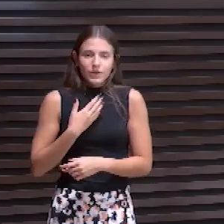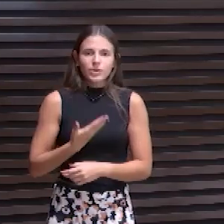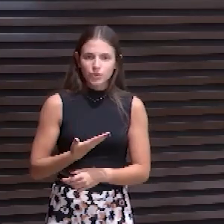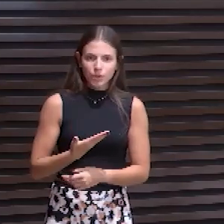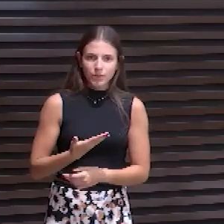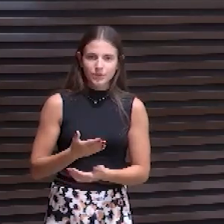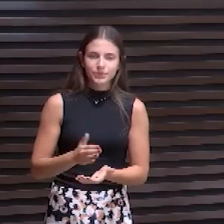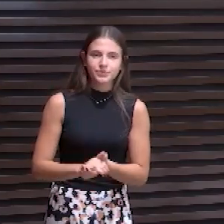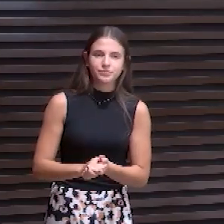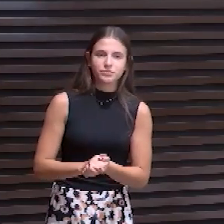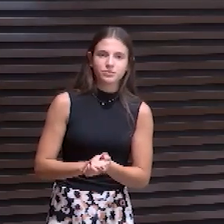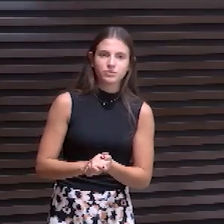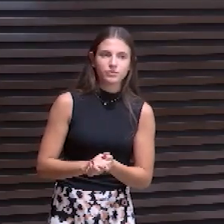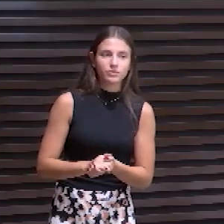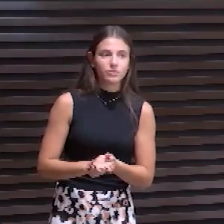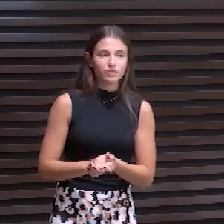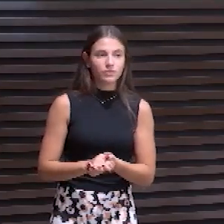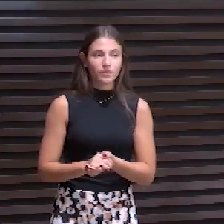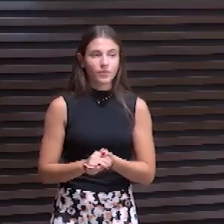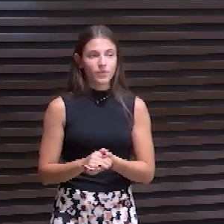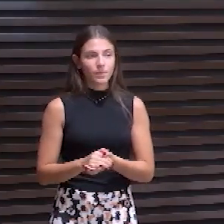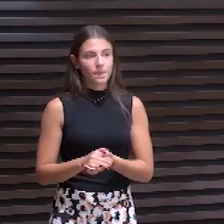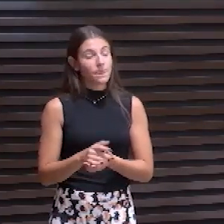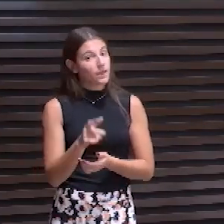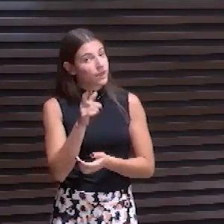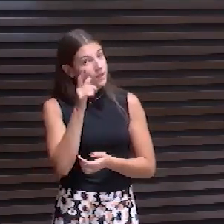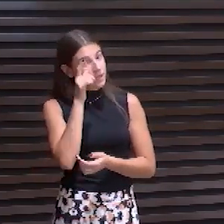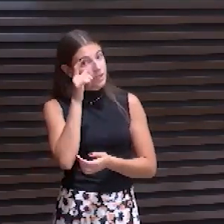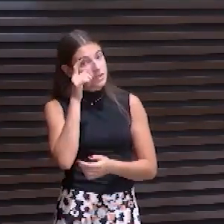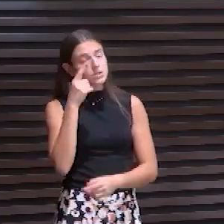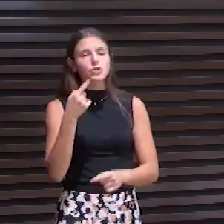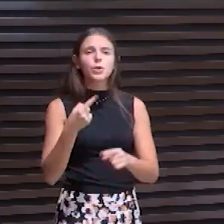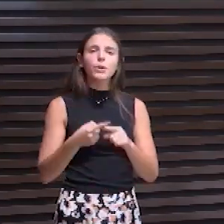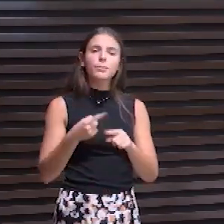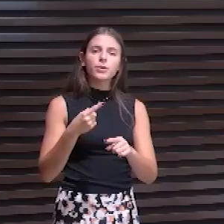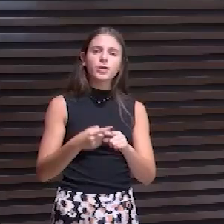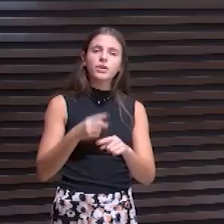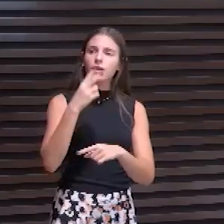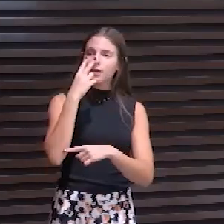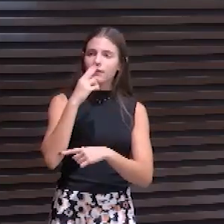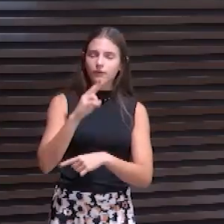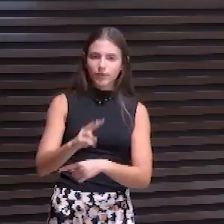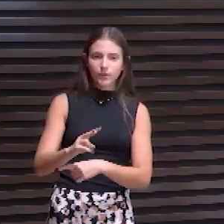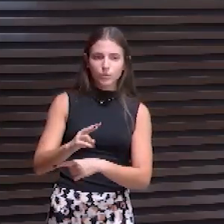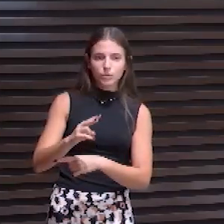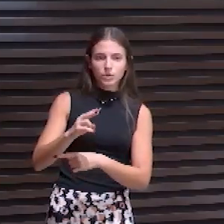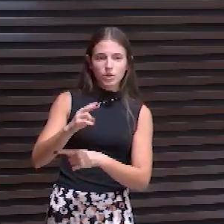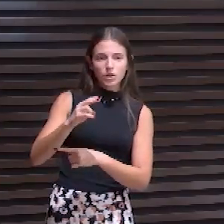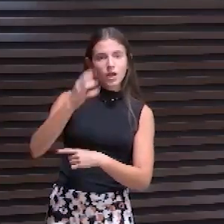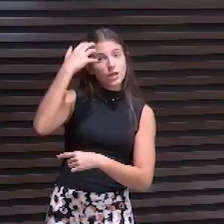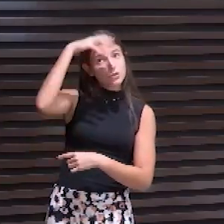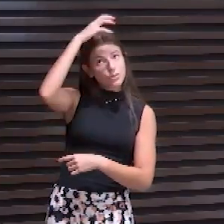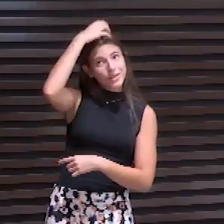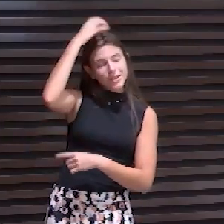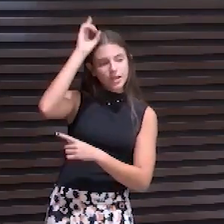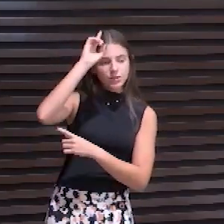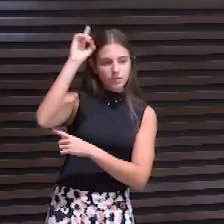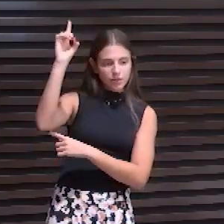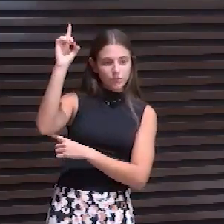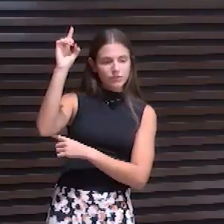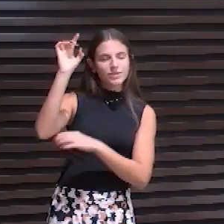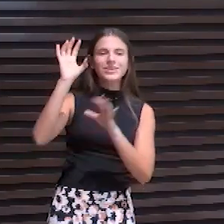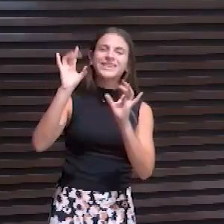É muito interessante porque nós vemos o dedo e a soberania de Deus aqui, nesses